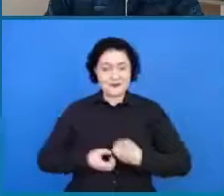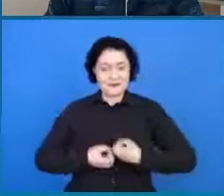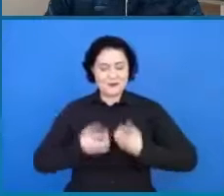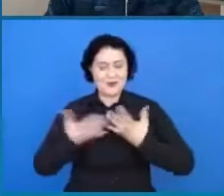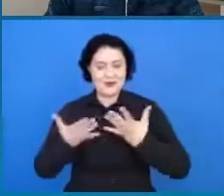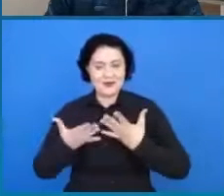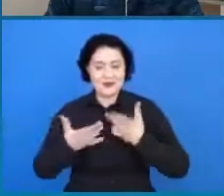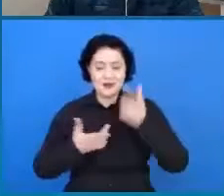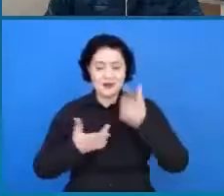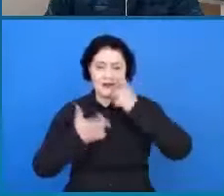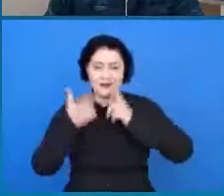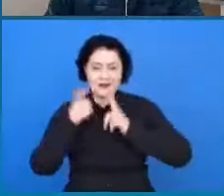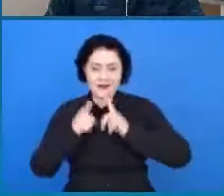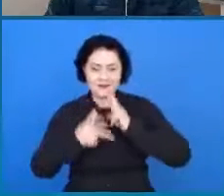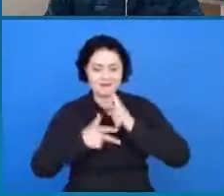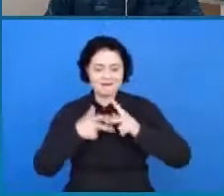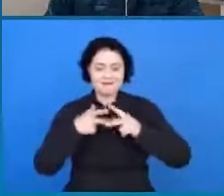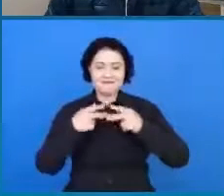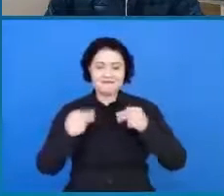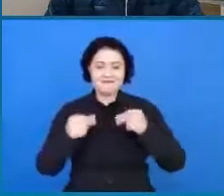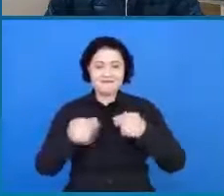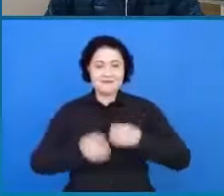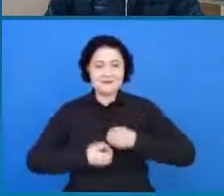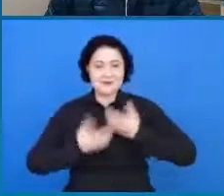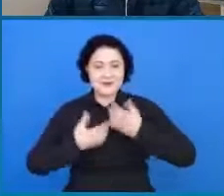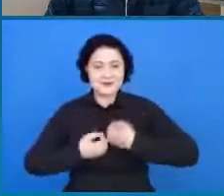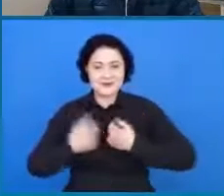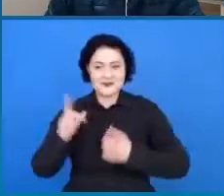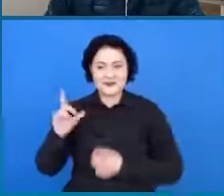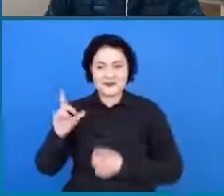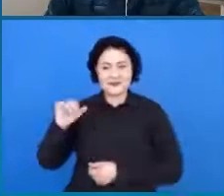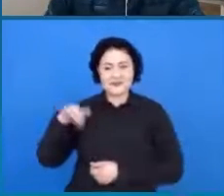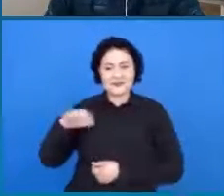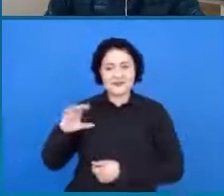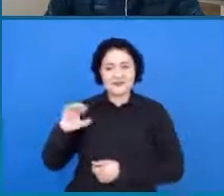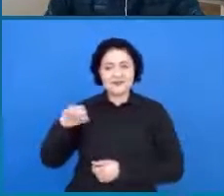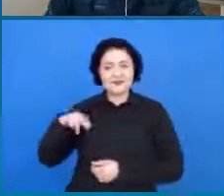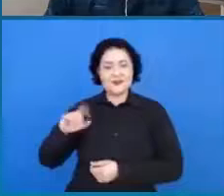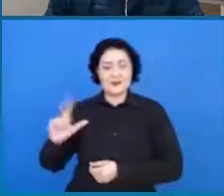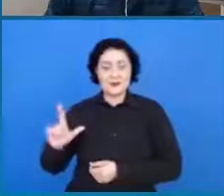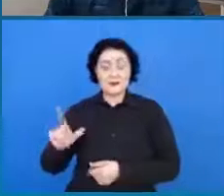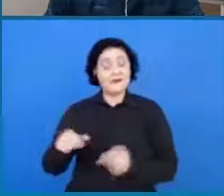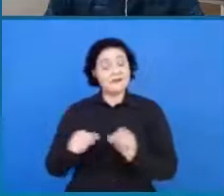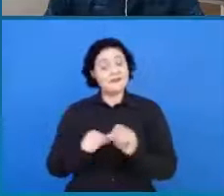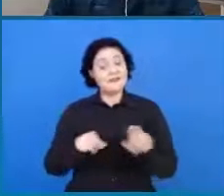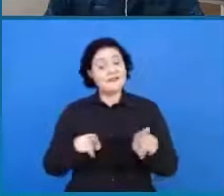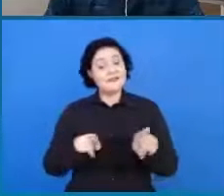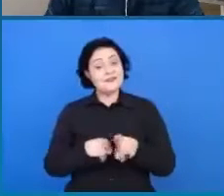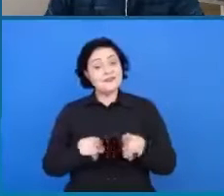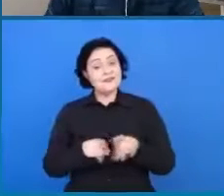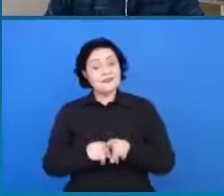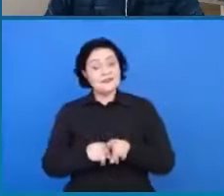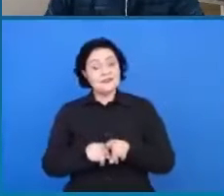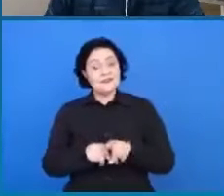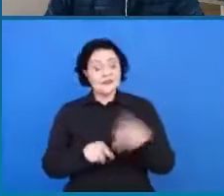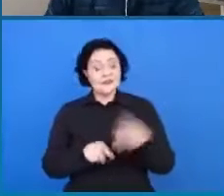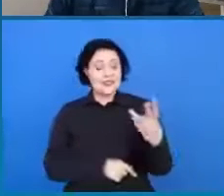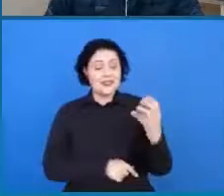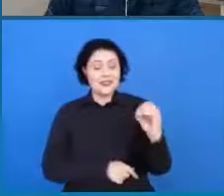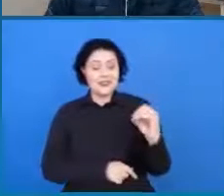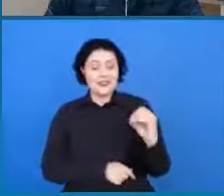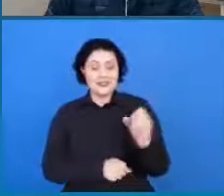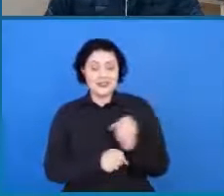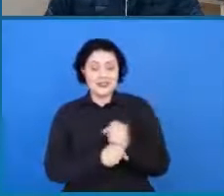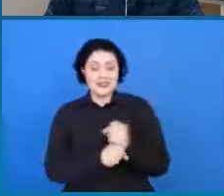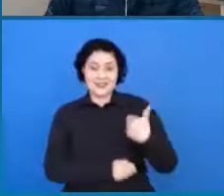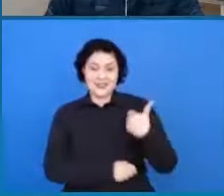e ganha um poema do linco e ele fez também pelos 30 anos do